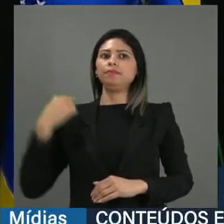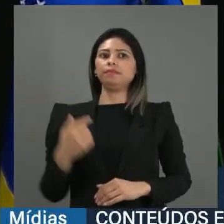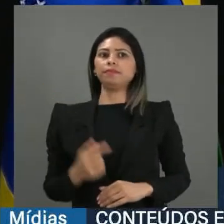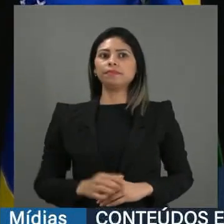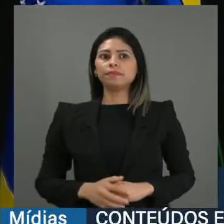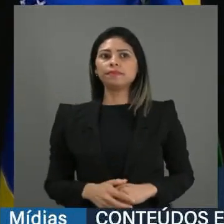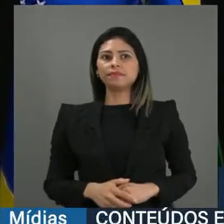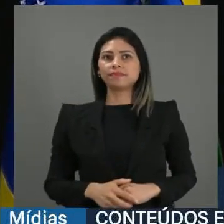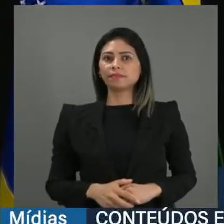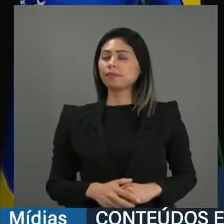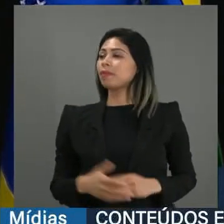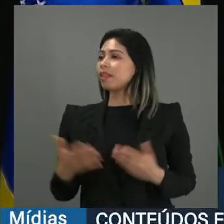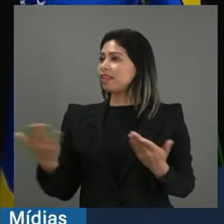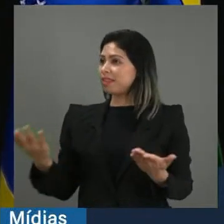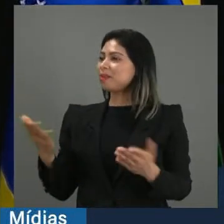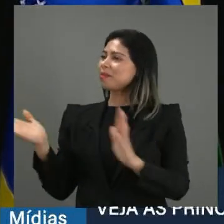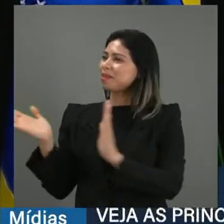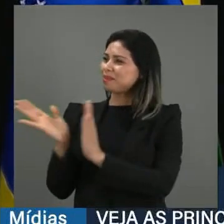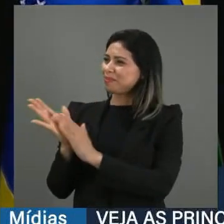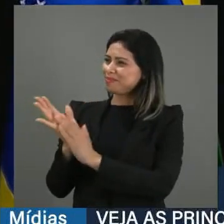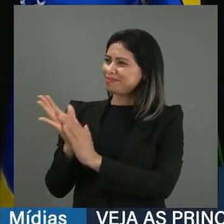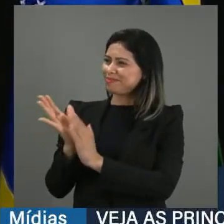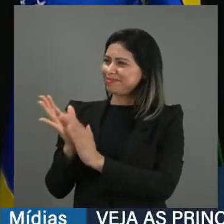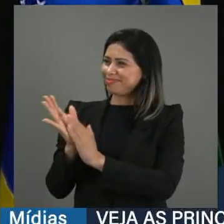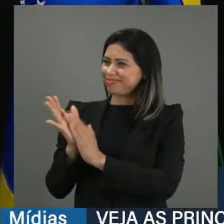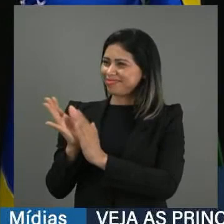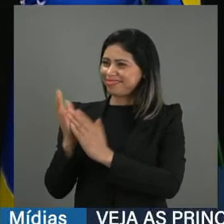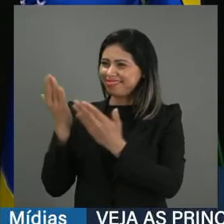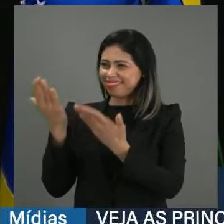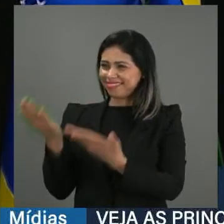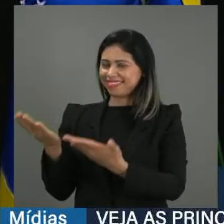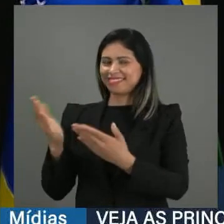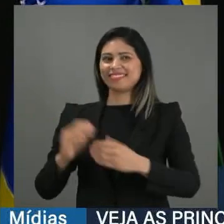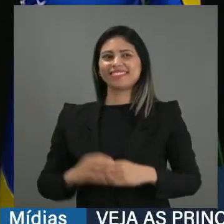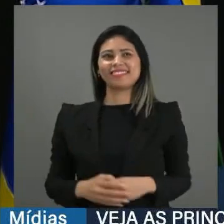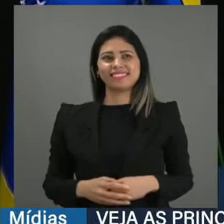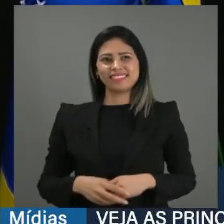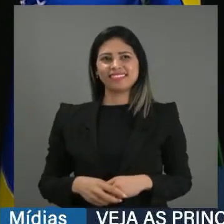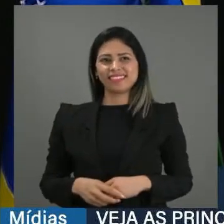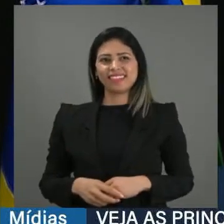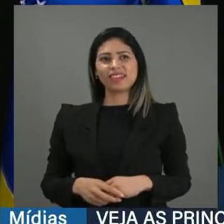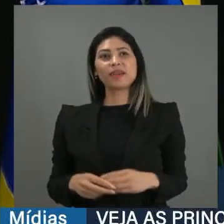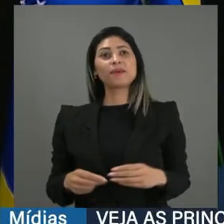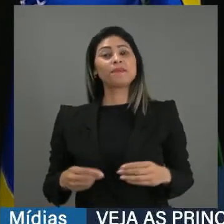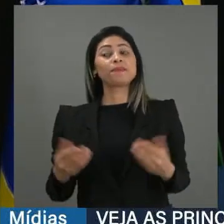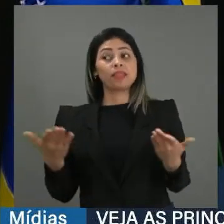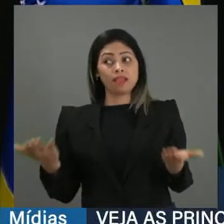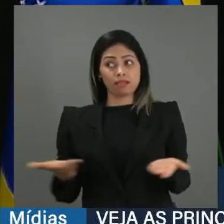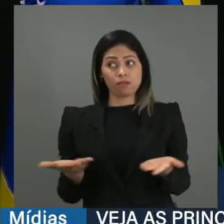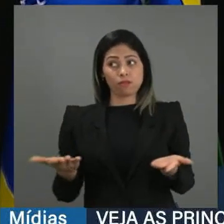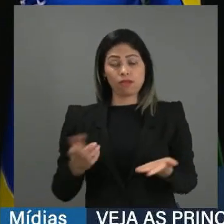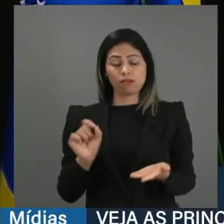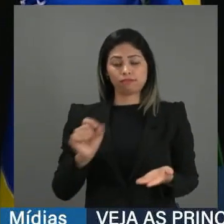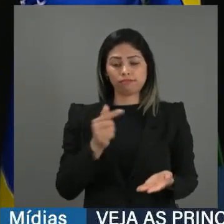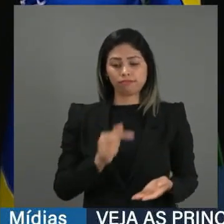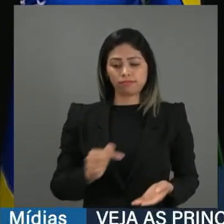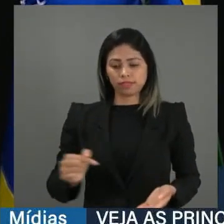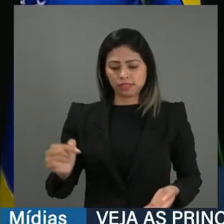eu não posso começar essa sessão sem lhe parabenizar. Lhe parabenizar porque essa semana o